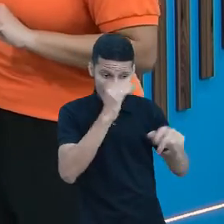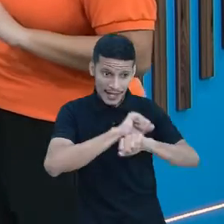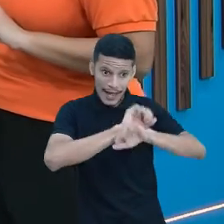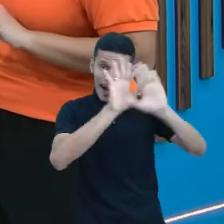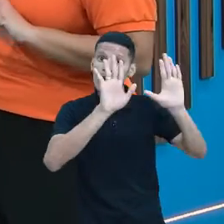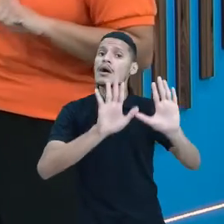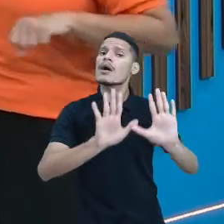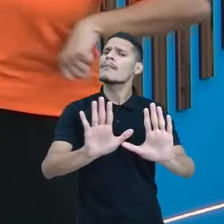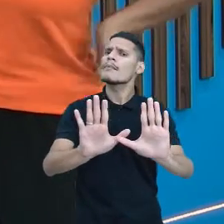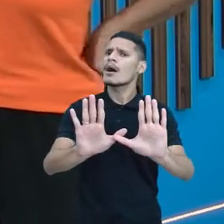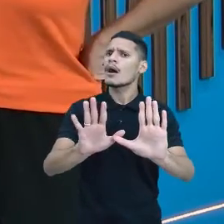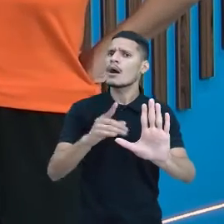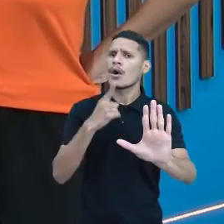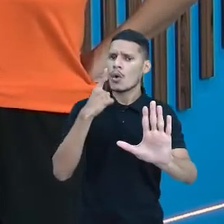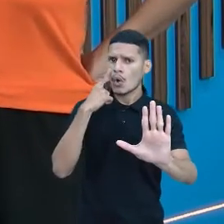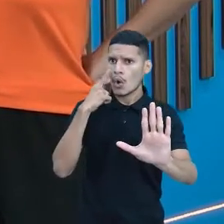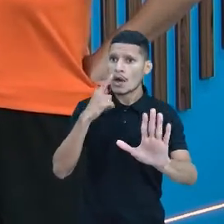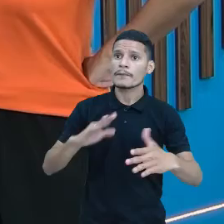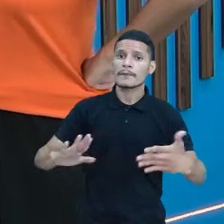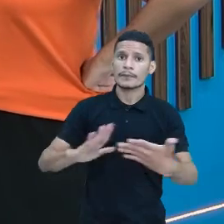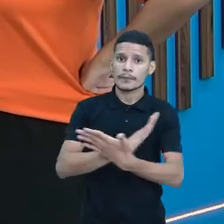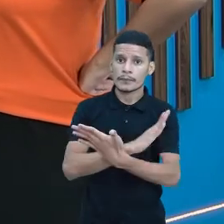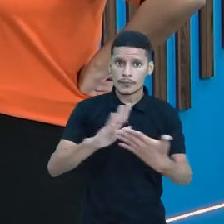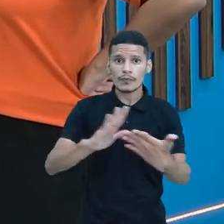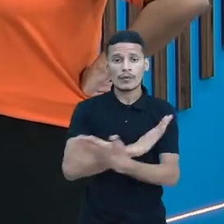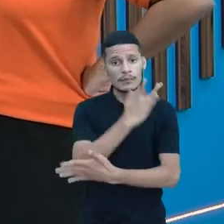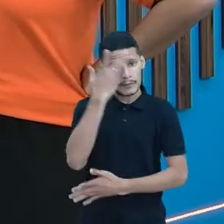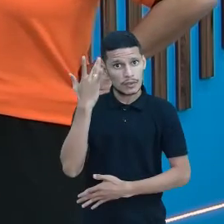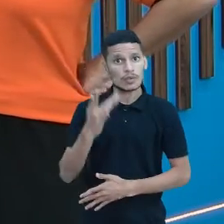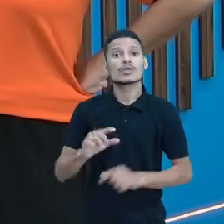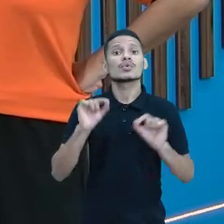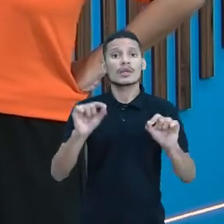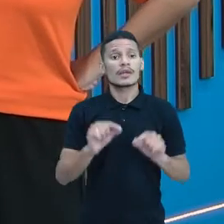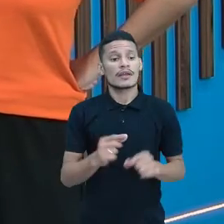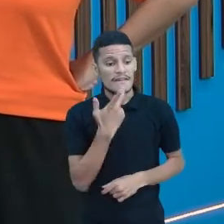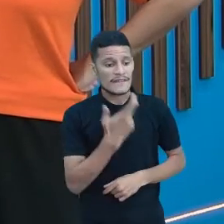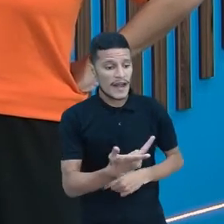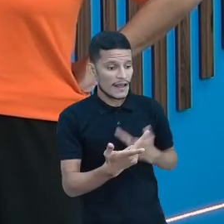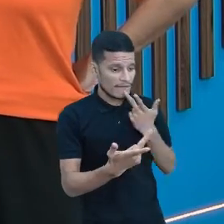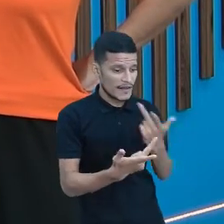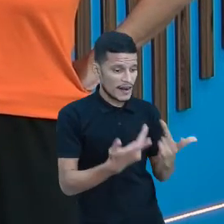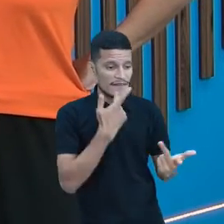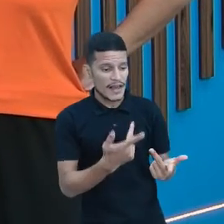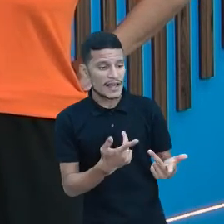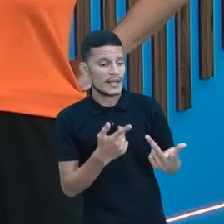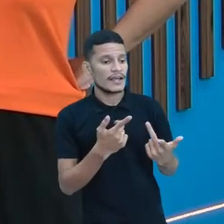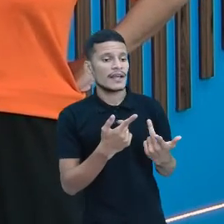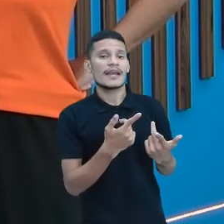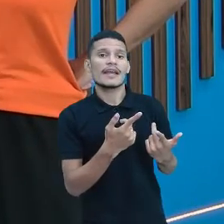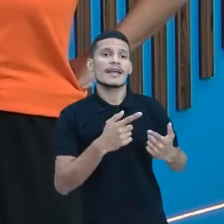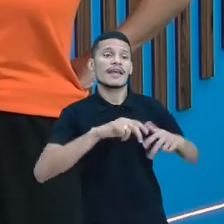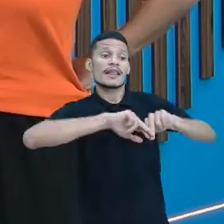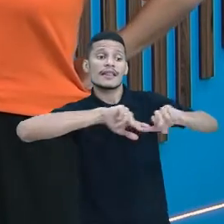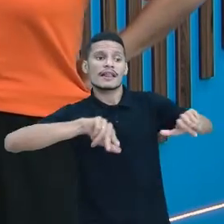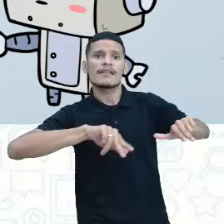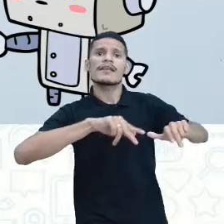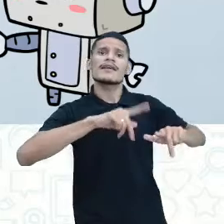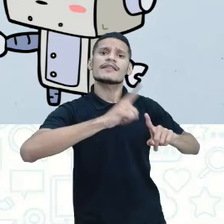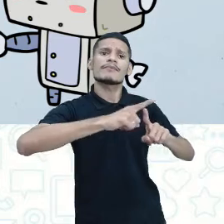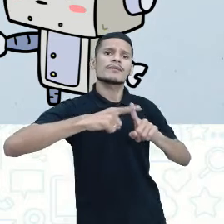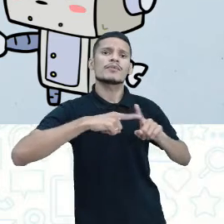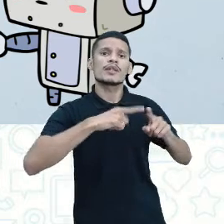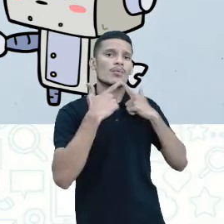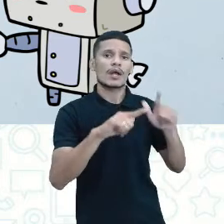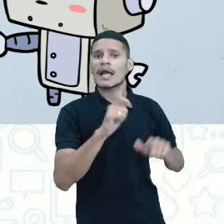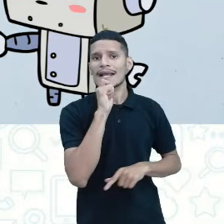que a maioria dos seres pensantes abusa das abreviações, gírias e outros vícios de linguagem, que não são